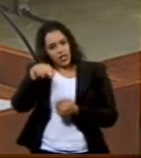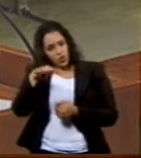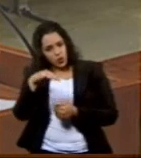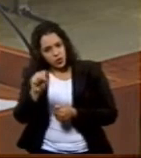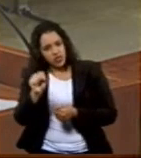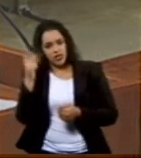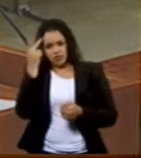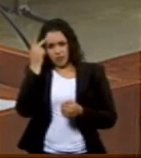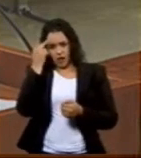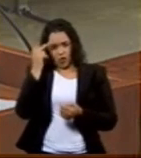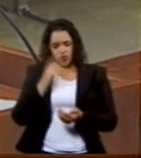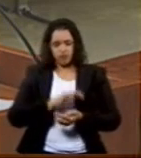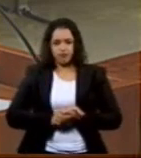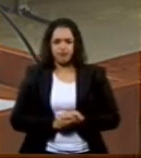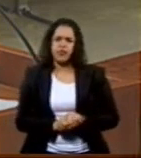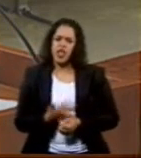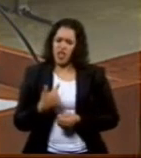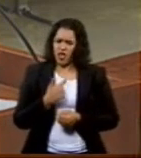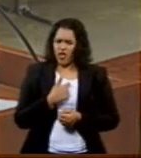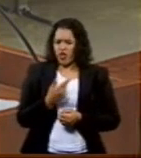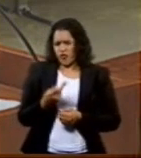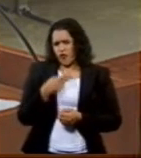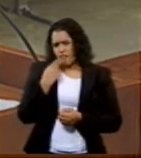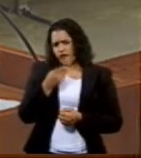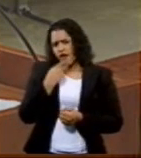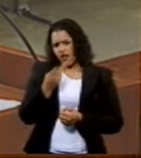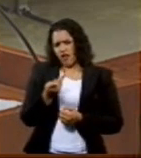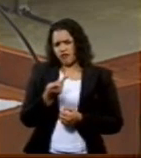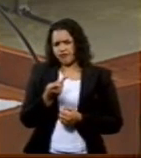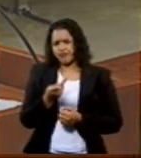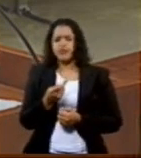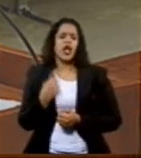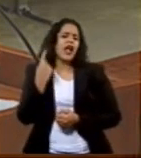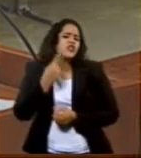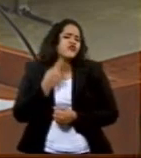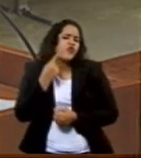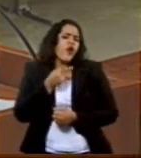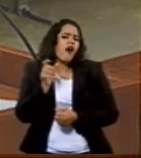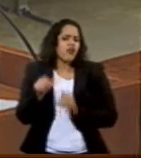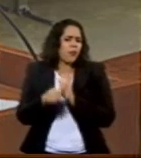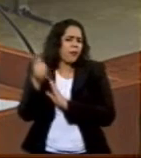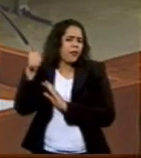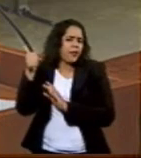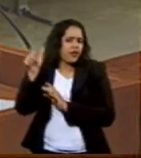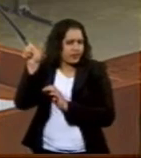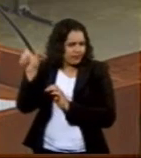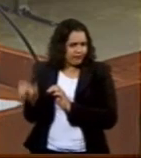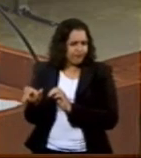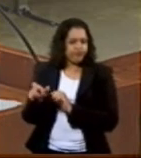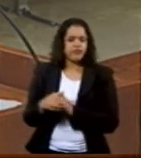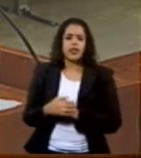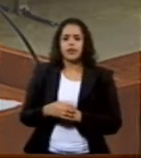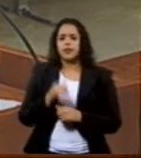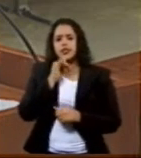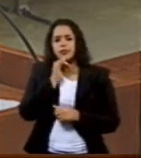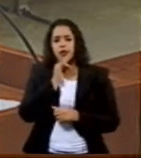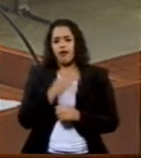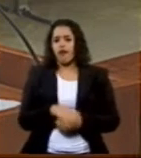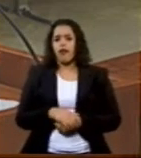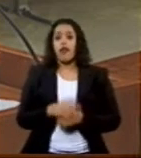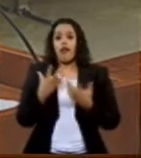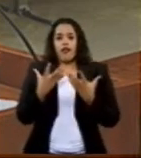Ora, devo discordar do recorrente no que tange ao provimento do presente recurso